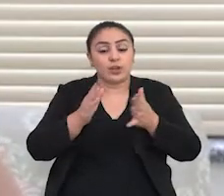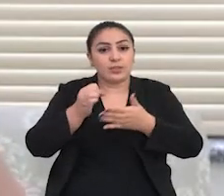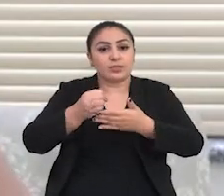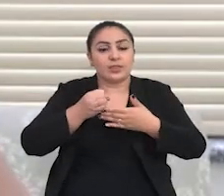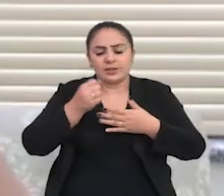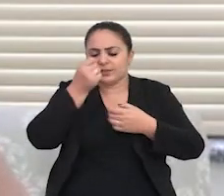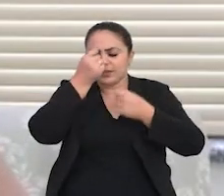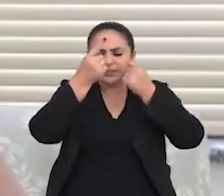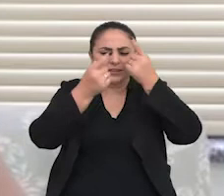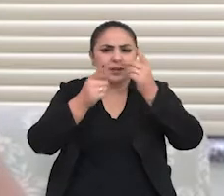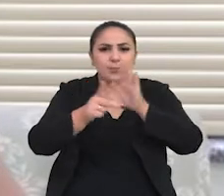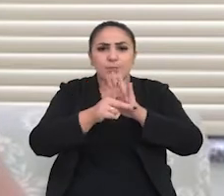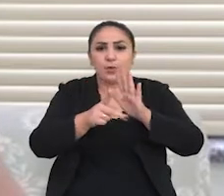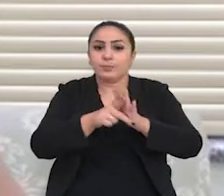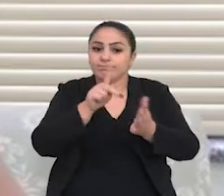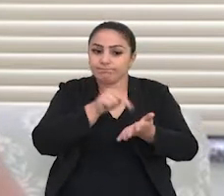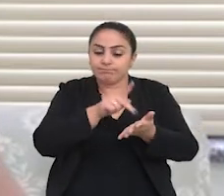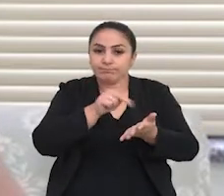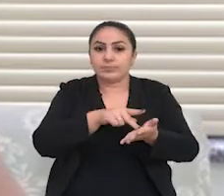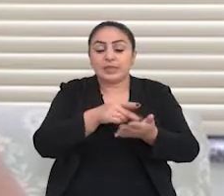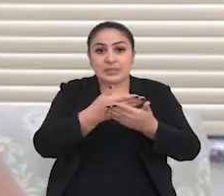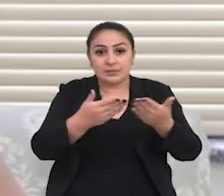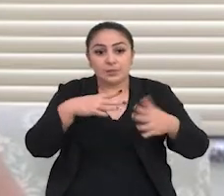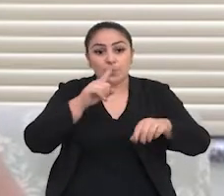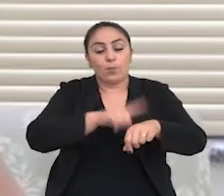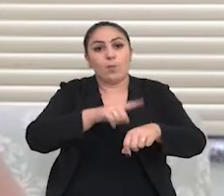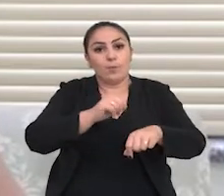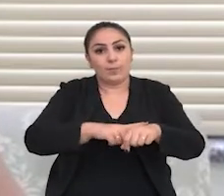só, já traz a ideia de que, de